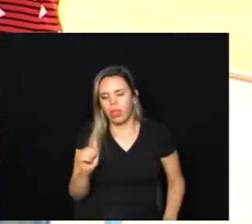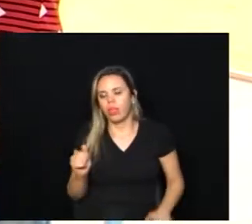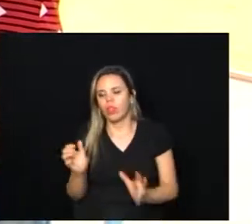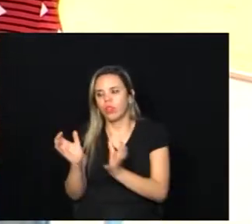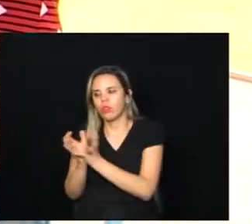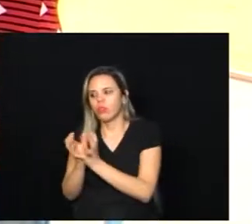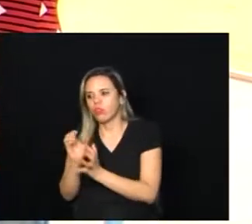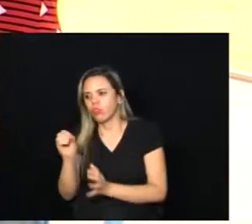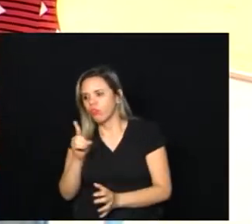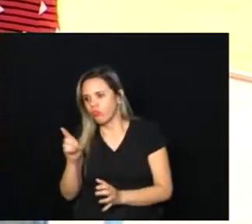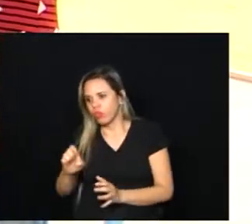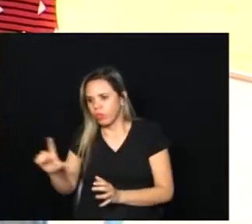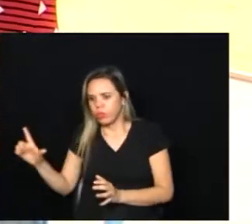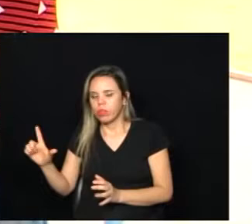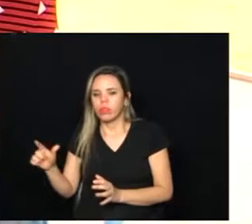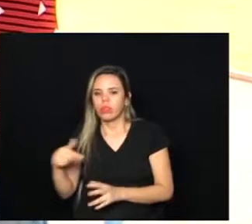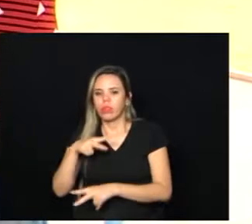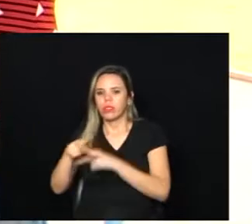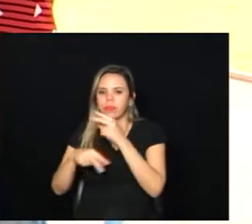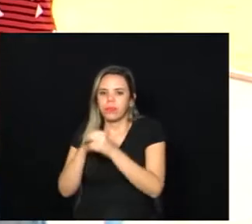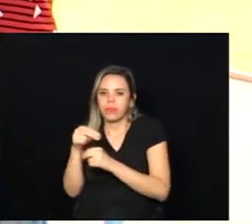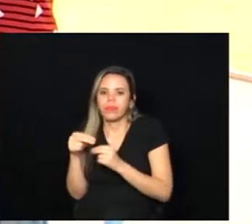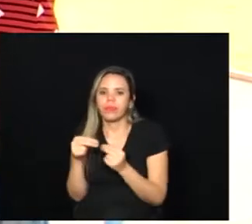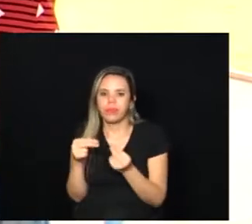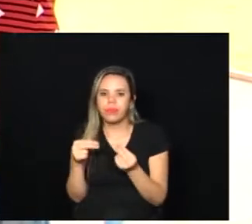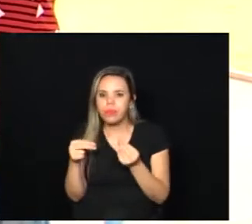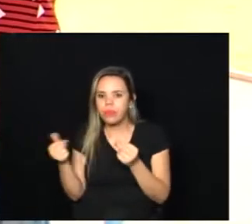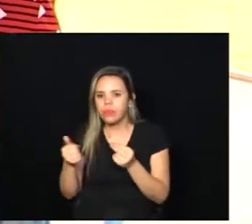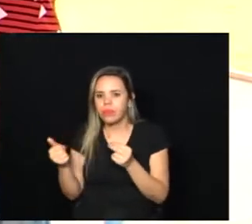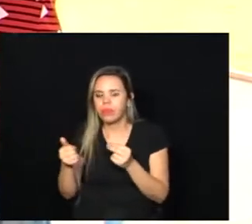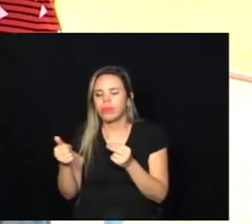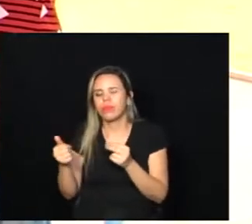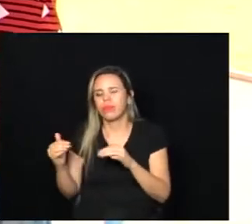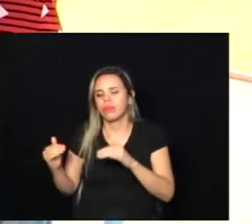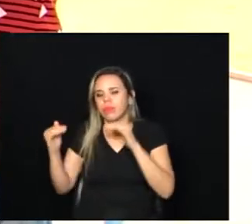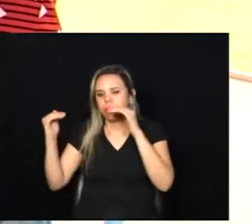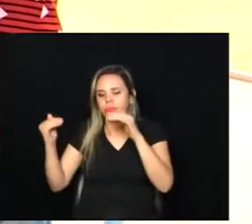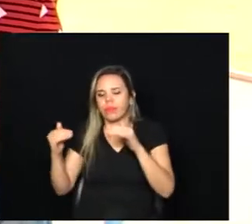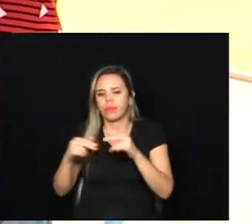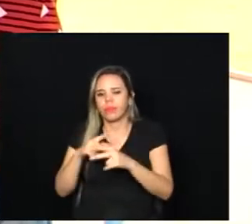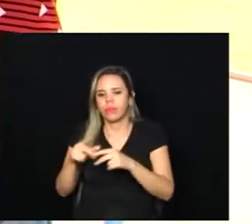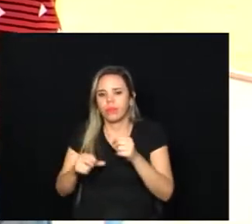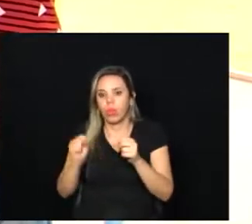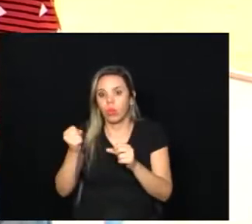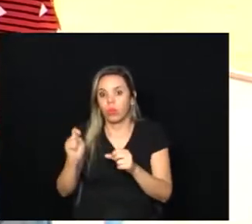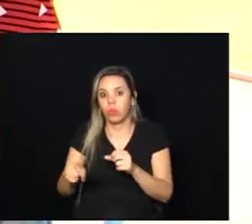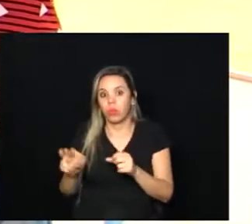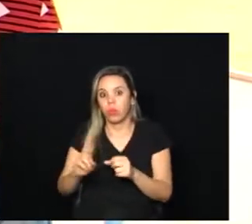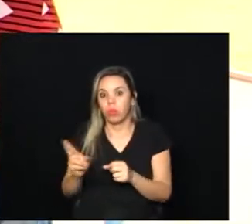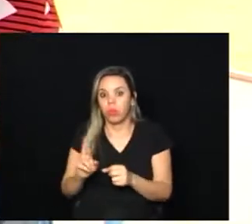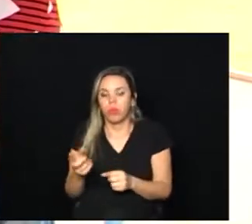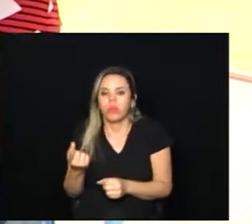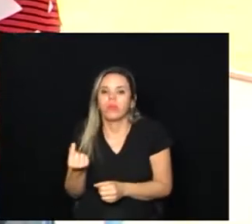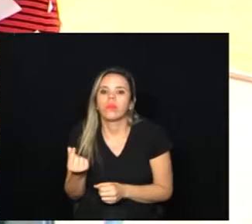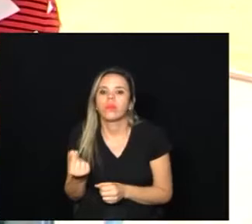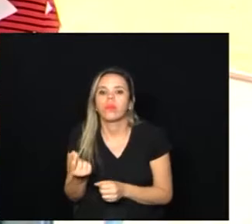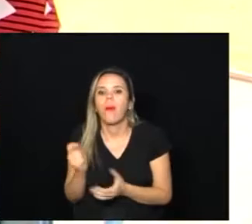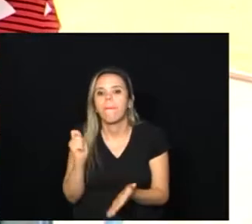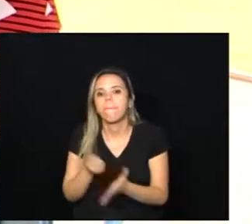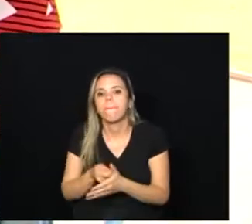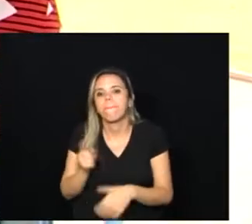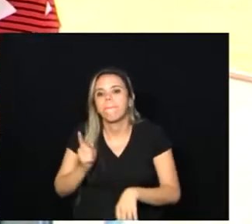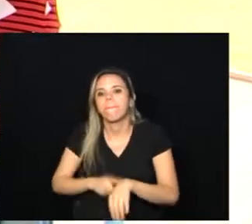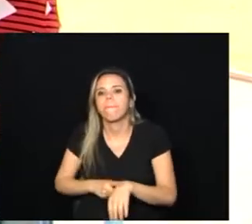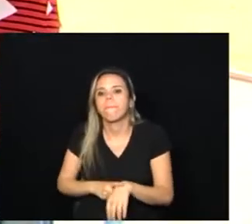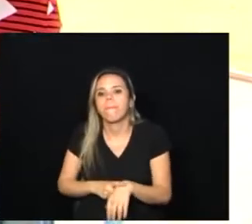Osiel. É uma premiação, primeiro lugar, é uma premiação de R$8.000 em dinheiro, pago na hora,